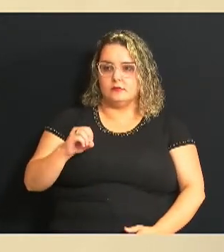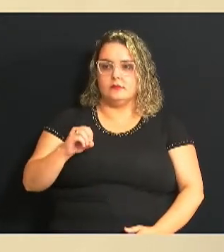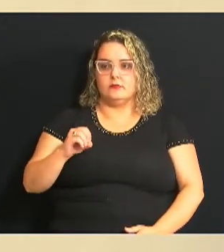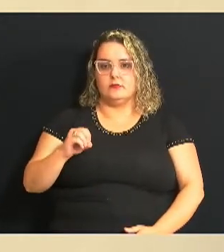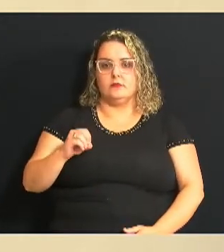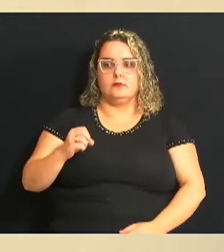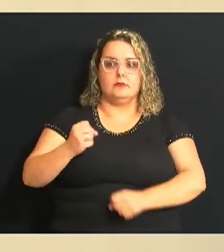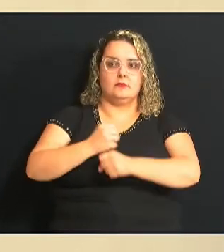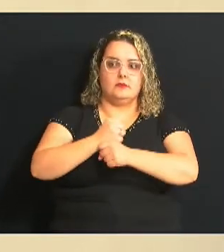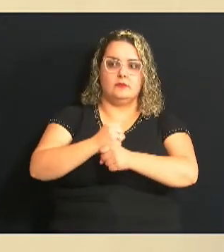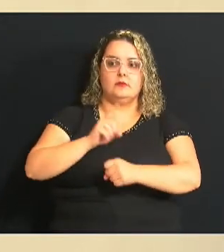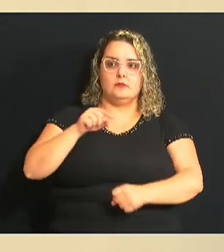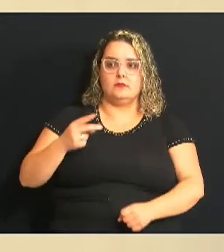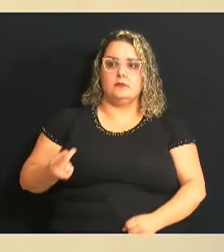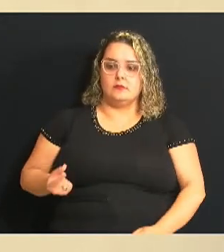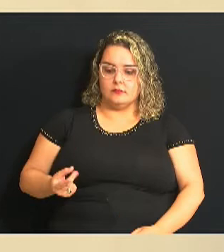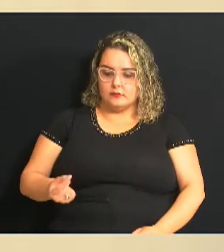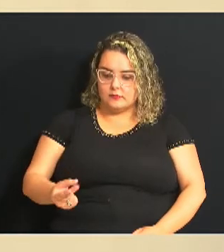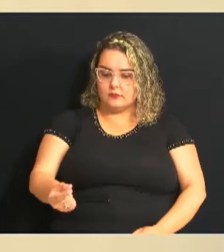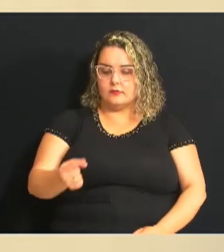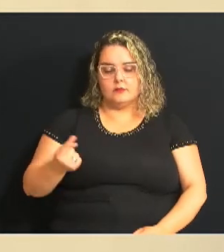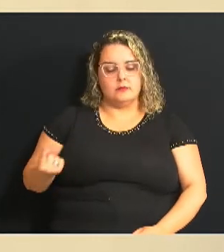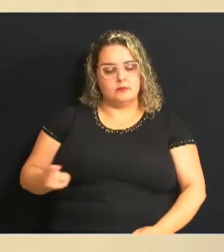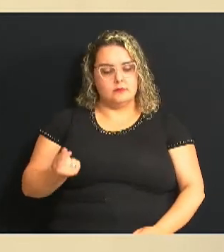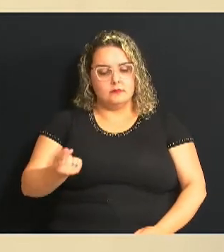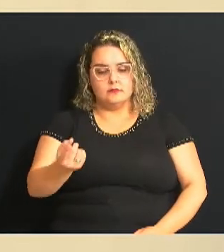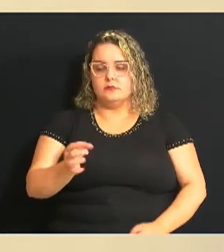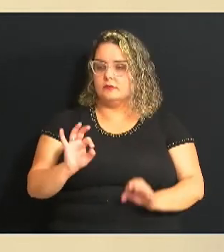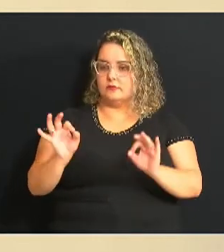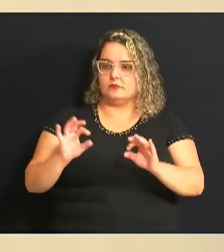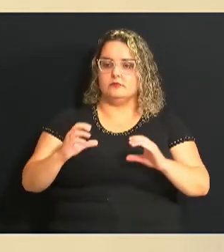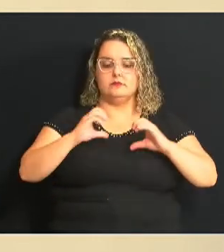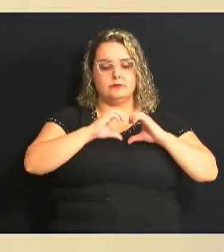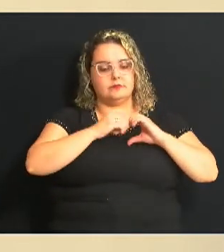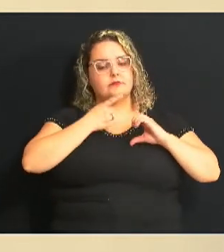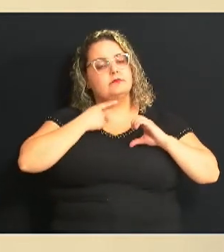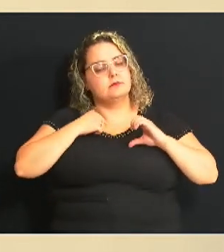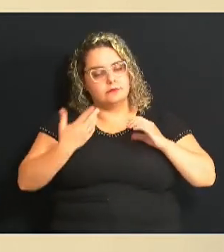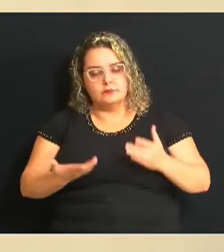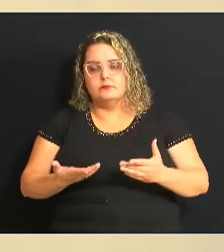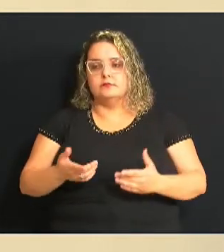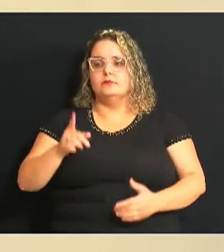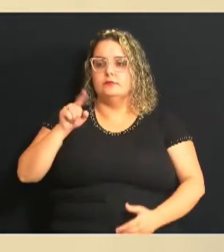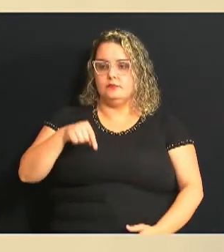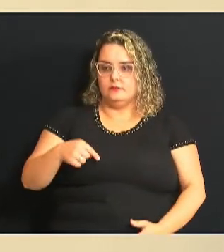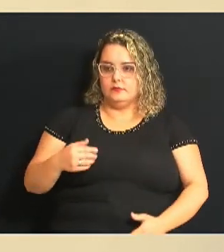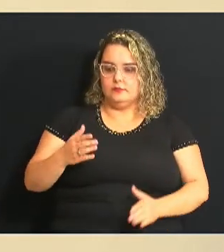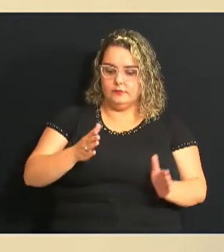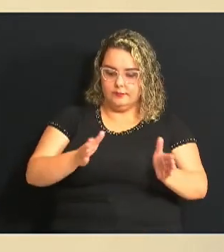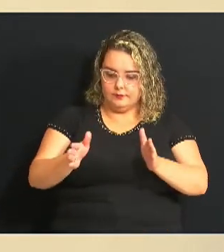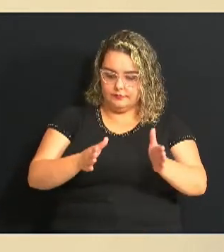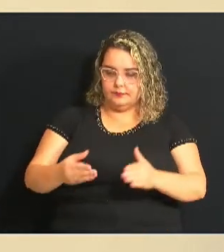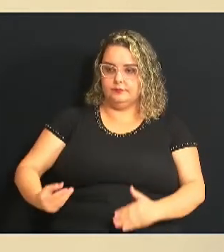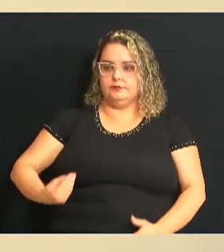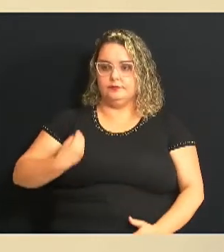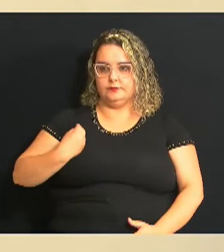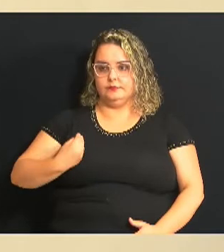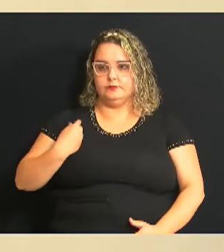que é a eternidade, não é nada. Mas o desejo do meu coração era que essa passagem ela